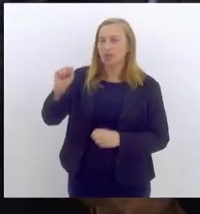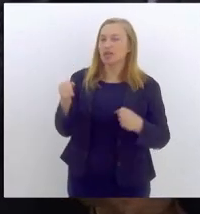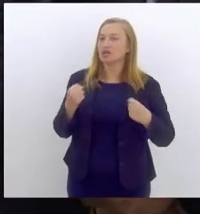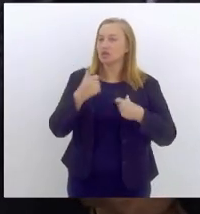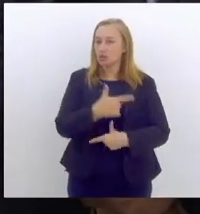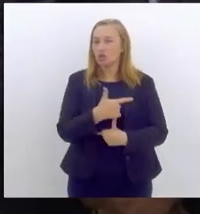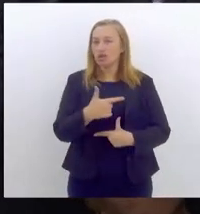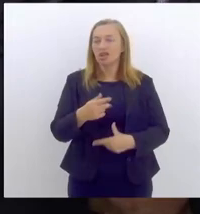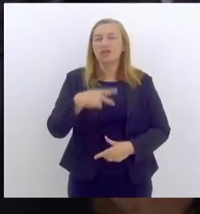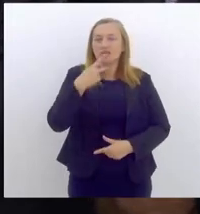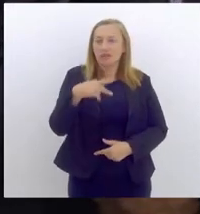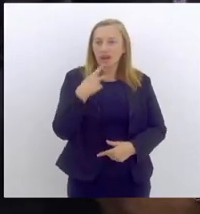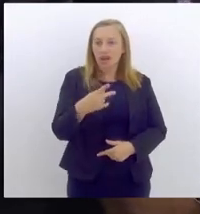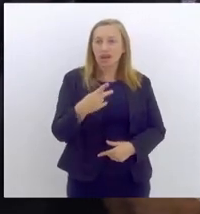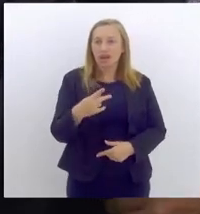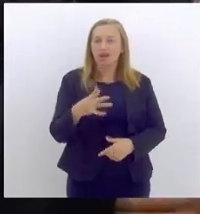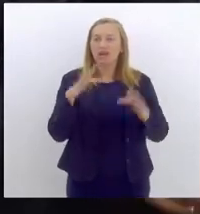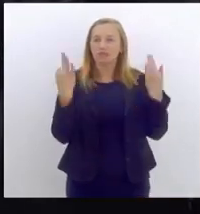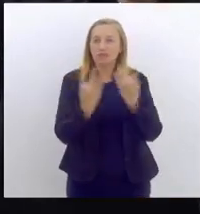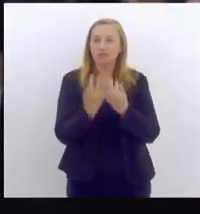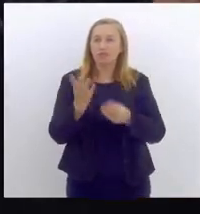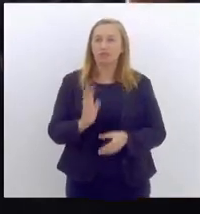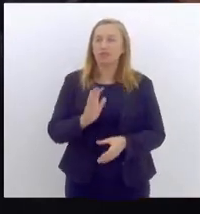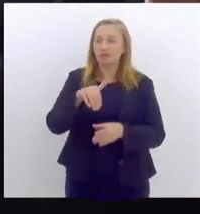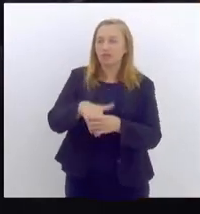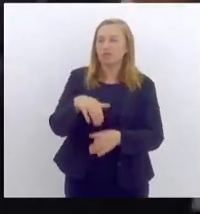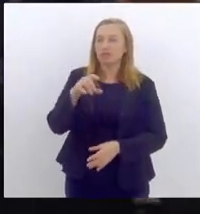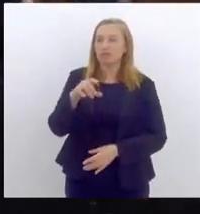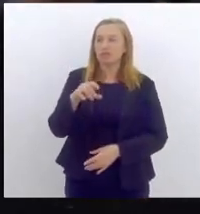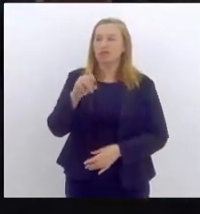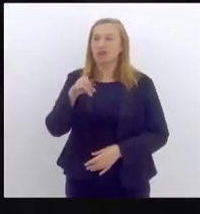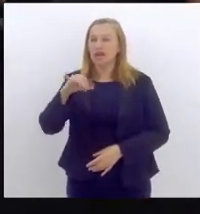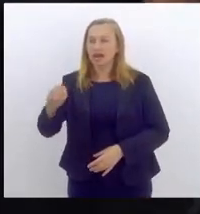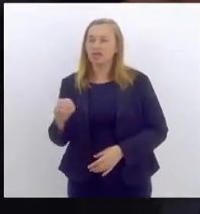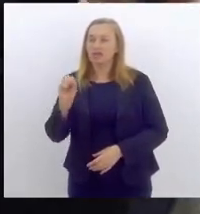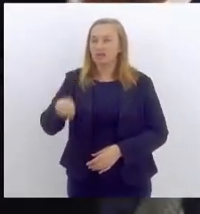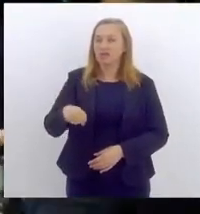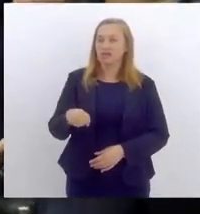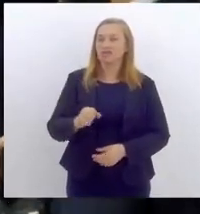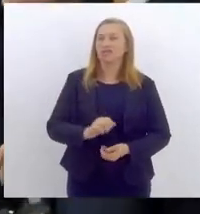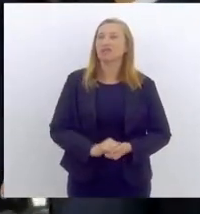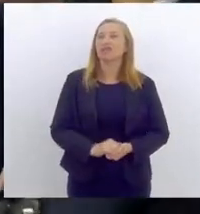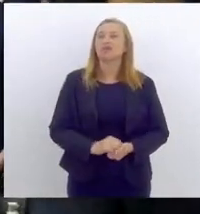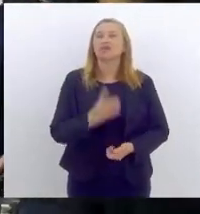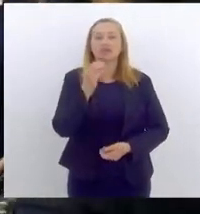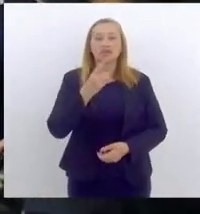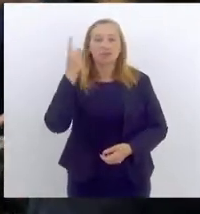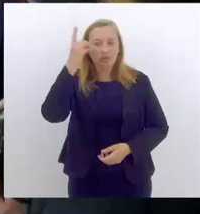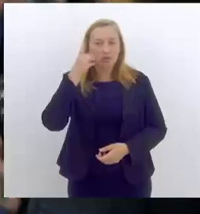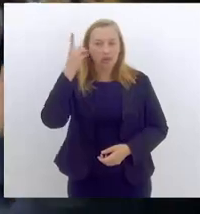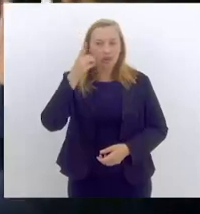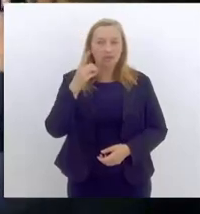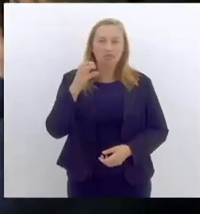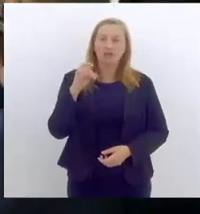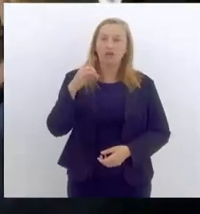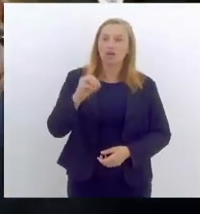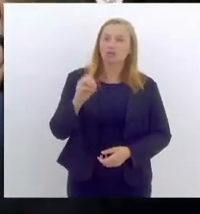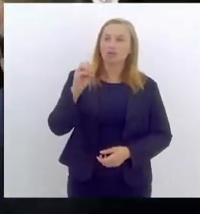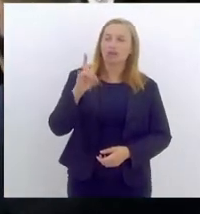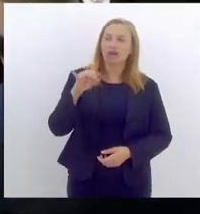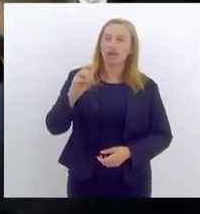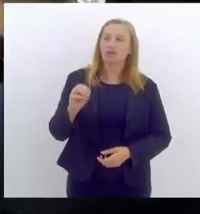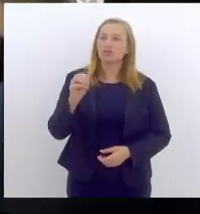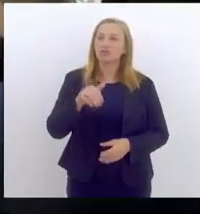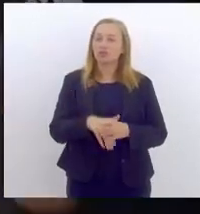dizer que a família Caiado vota sim, Rodrigo Bacelar. Deputado Cláudio Caiado vota sim.